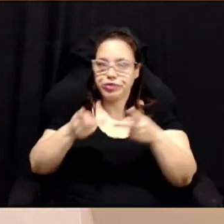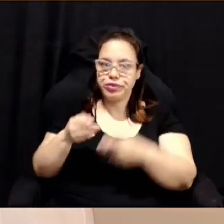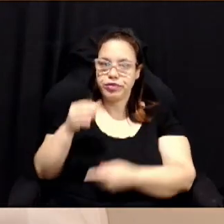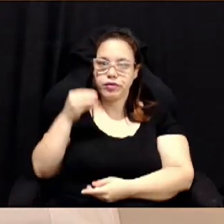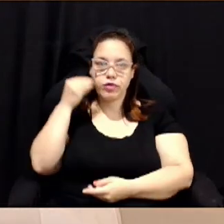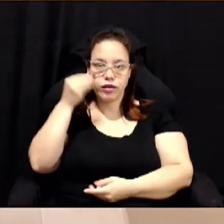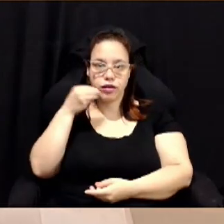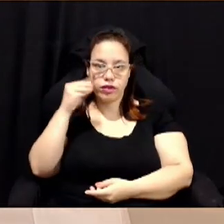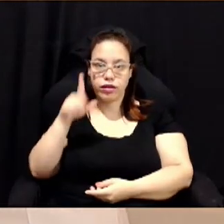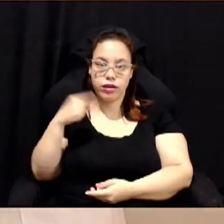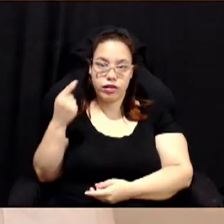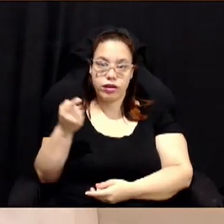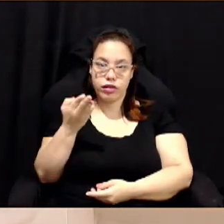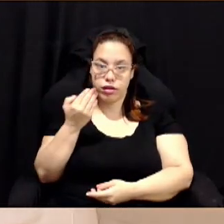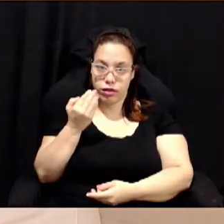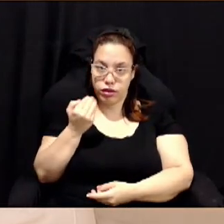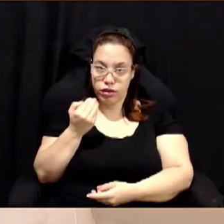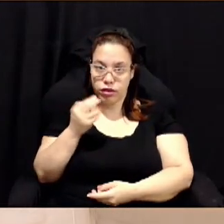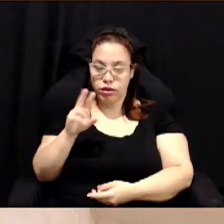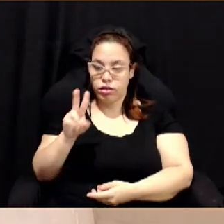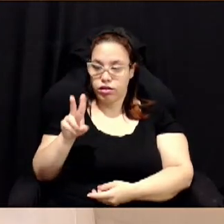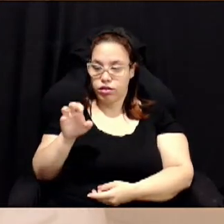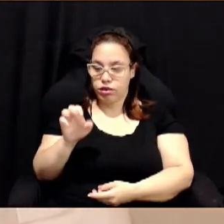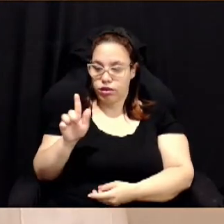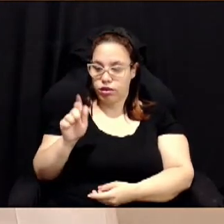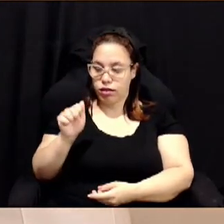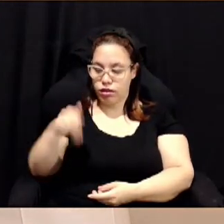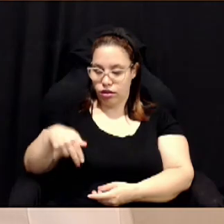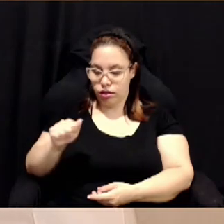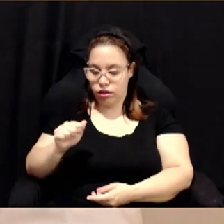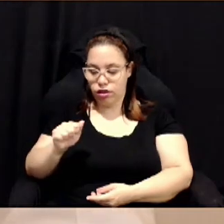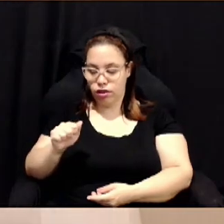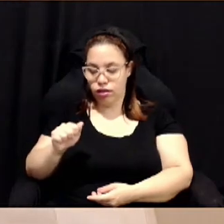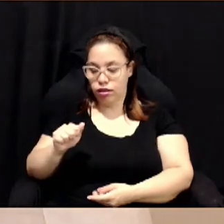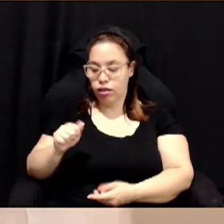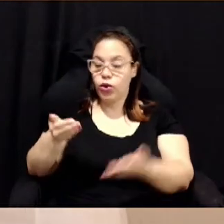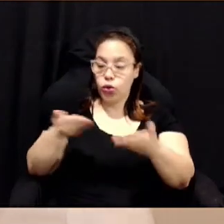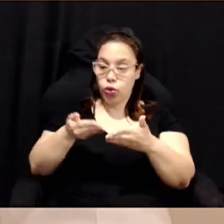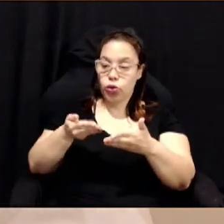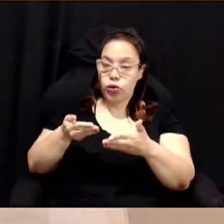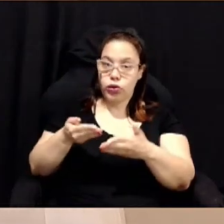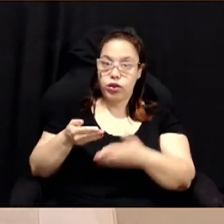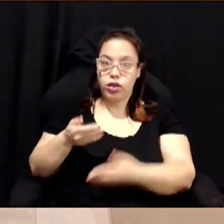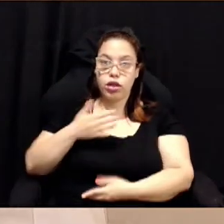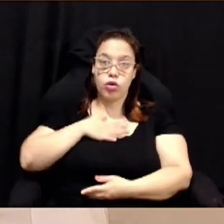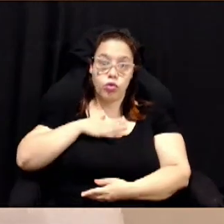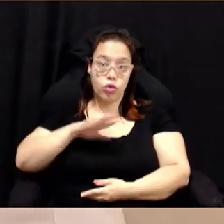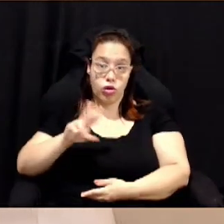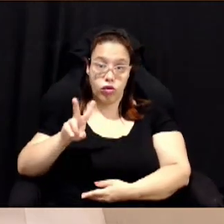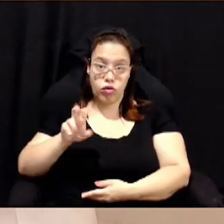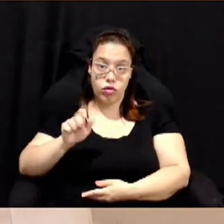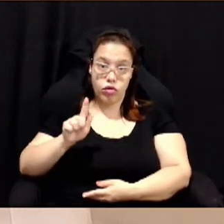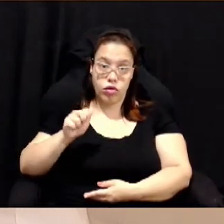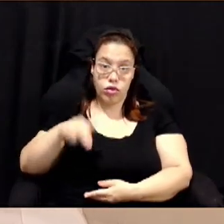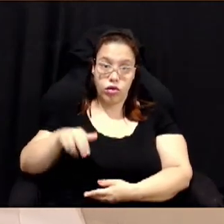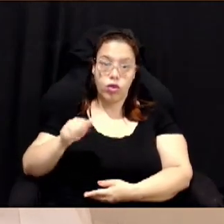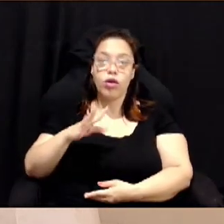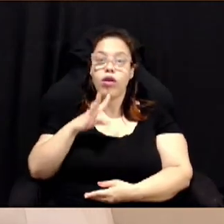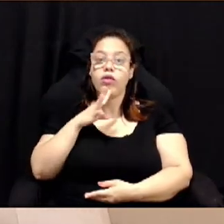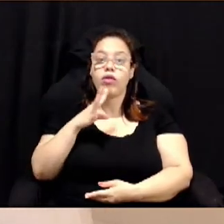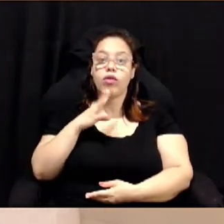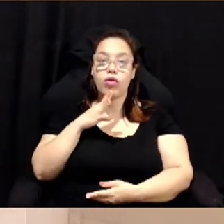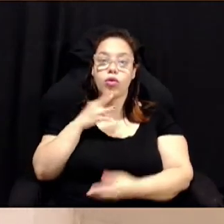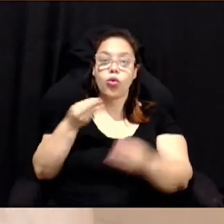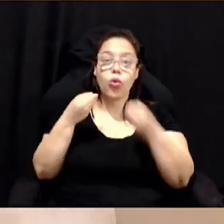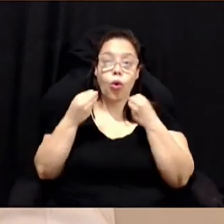de culinária, inclusive a vegana, que o pessoal que hoje vem aqui fala assim, eu não sou vegano, mas eu quero conhecer como que é isso, o que